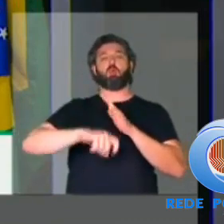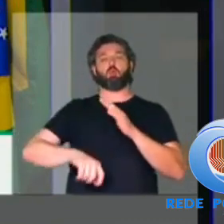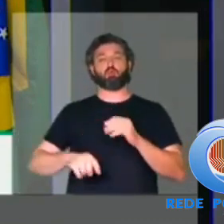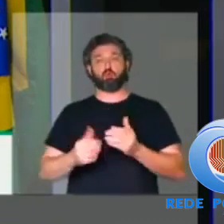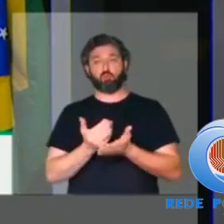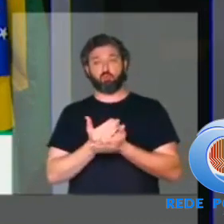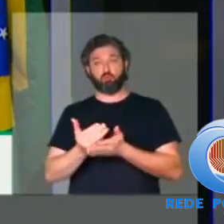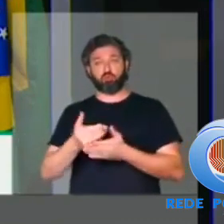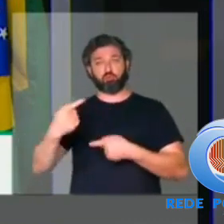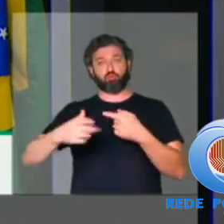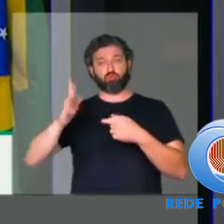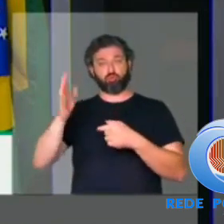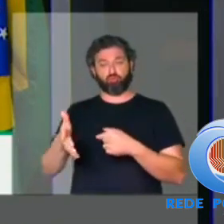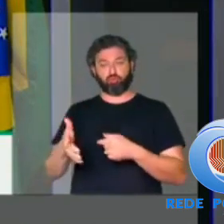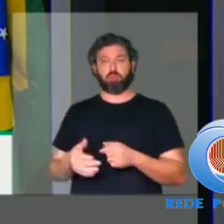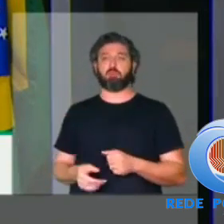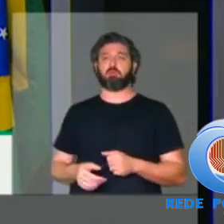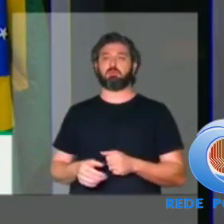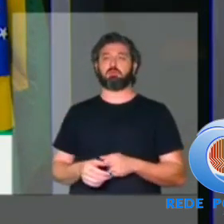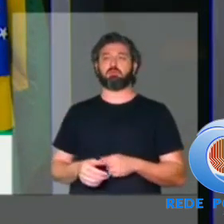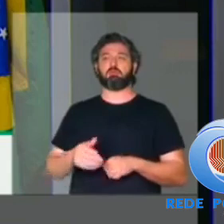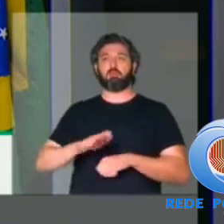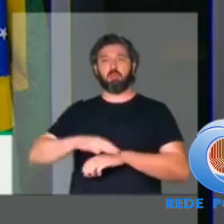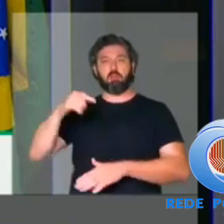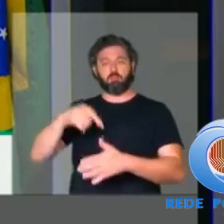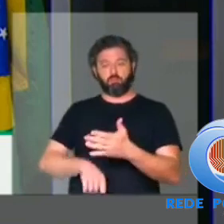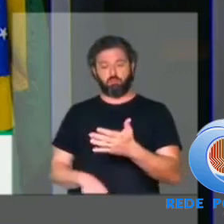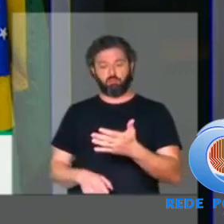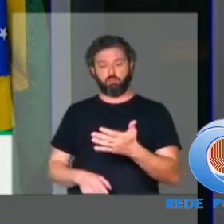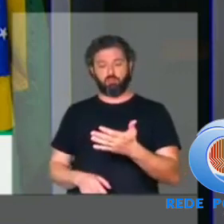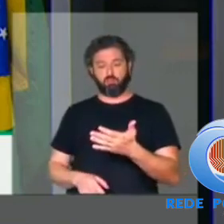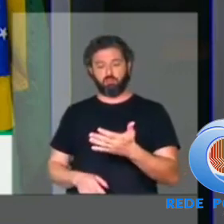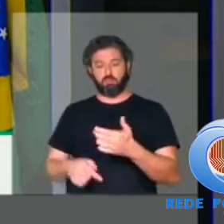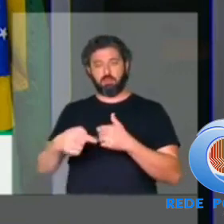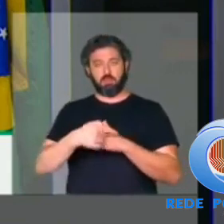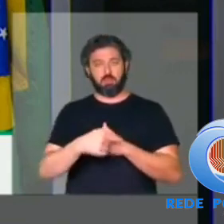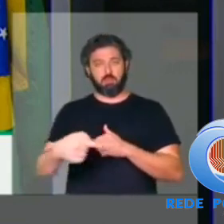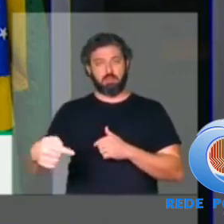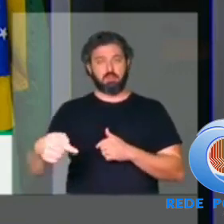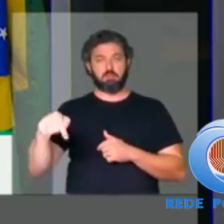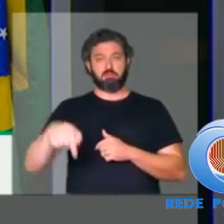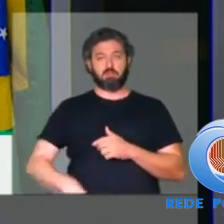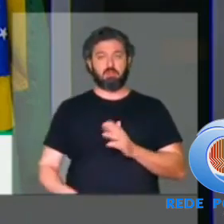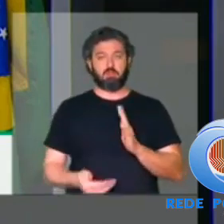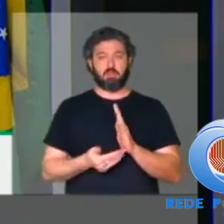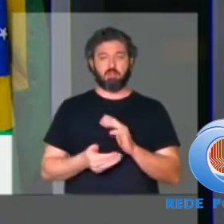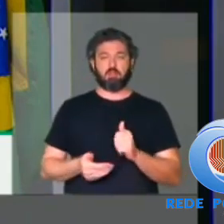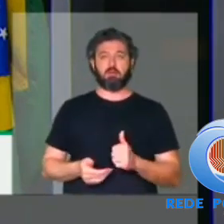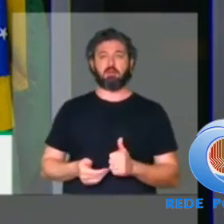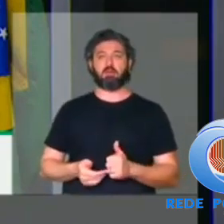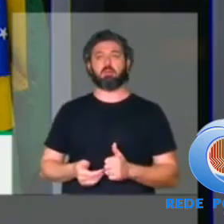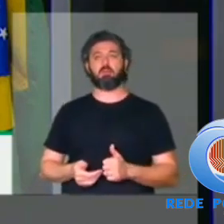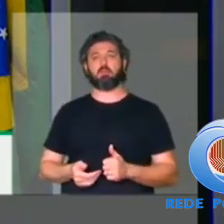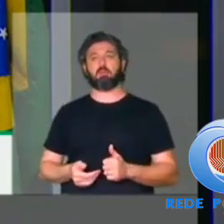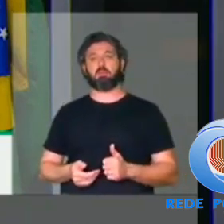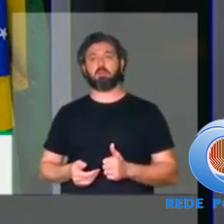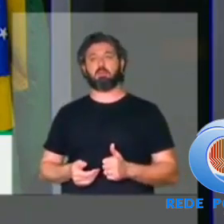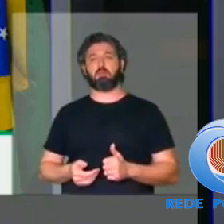que começa a ser discutida com mais afinco nessa semana na Câmara dos Deputados.